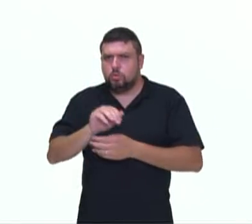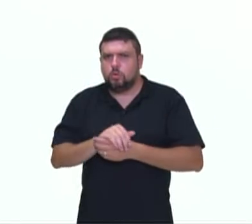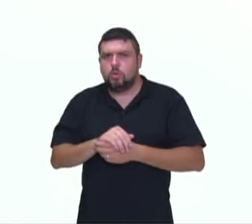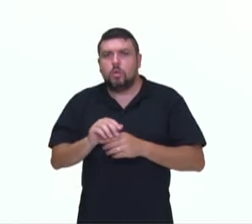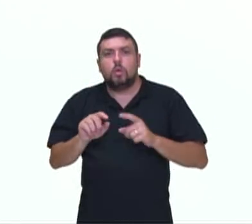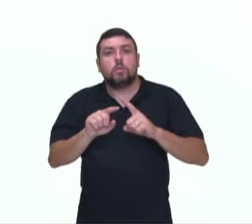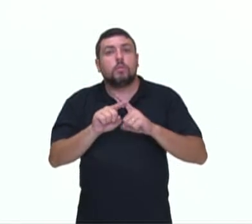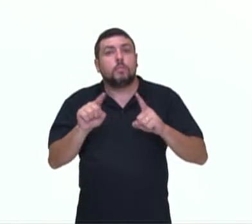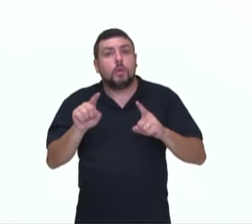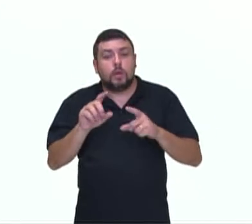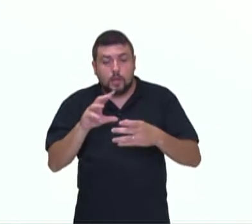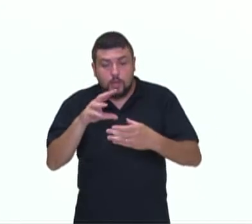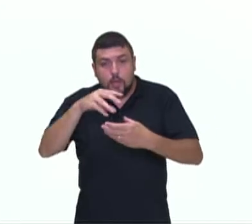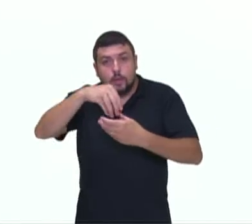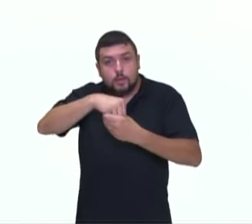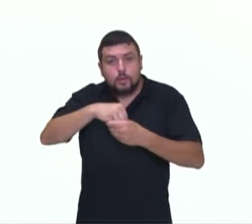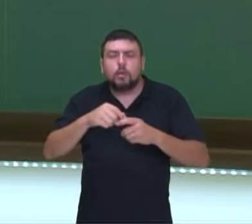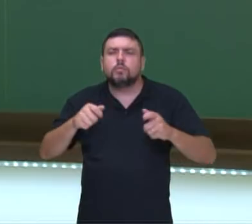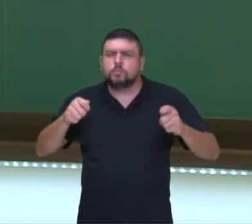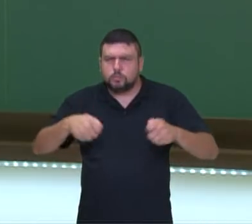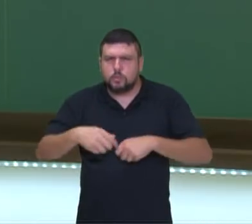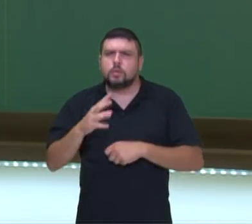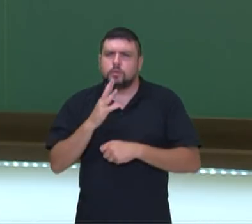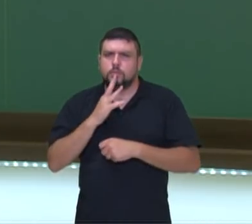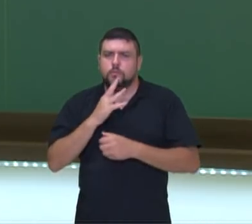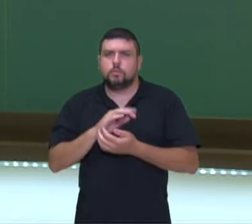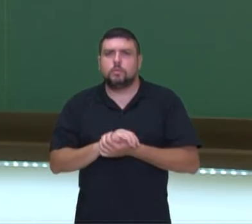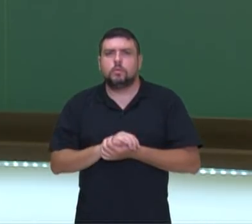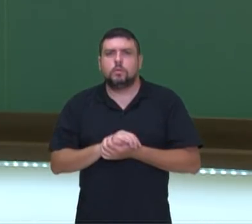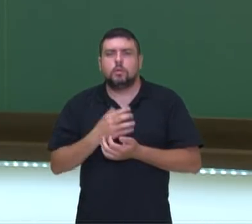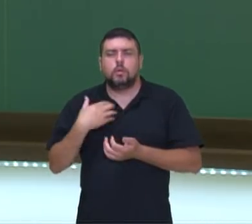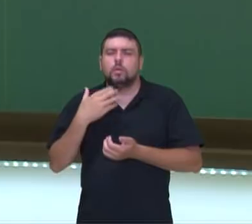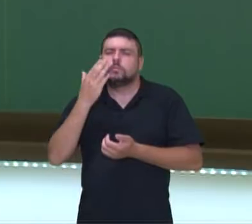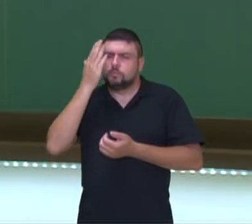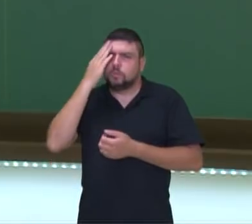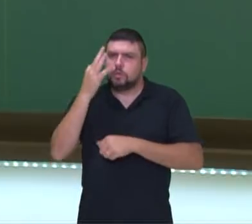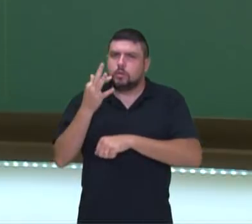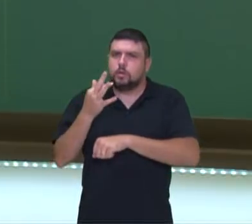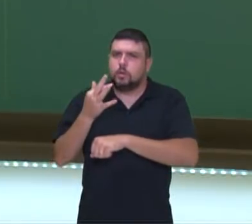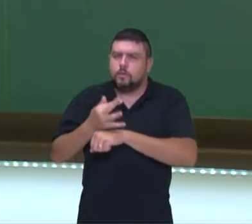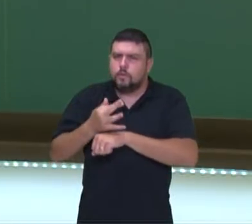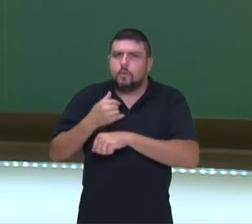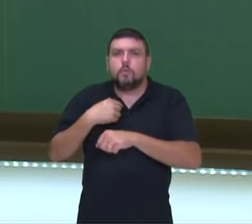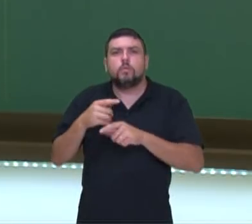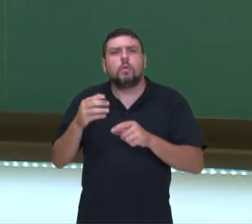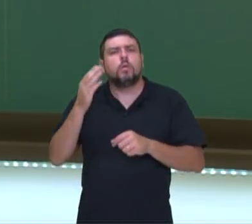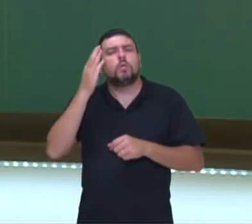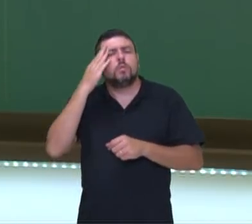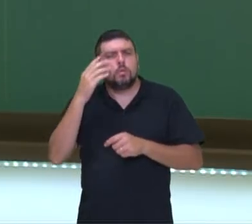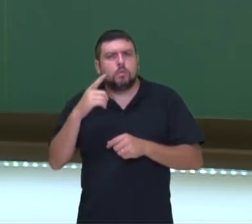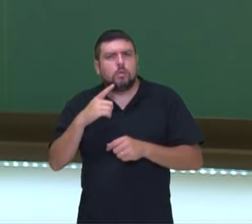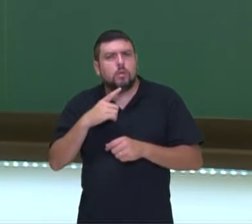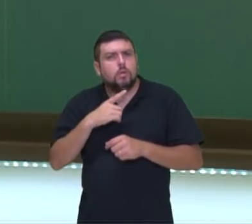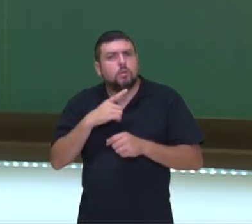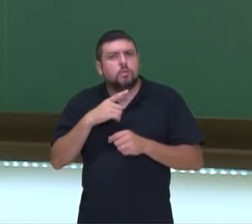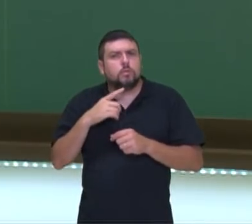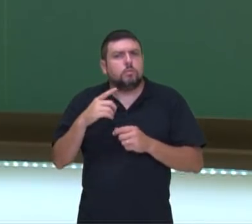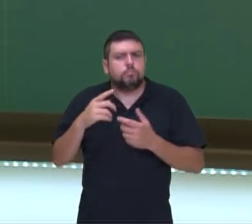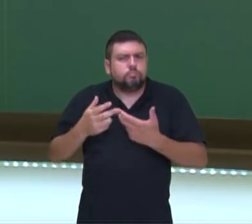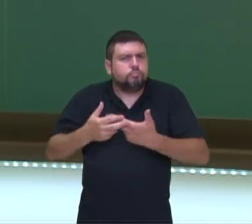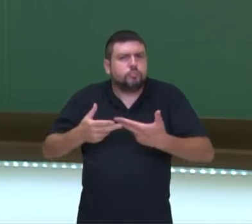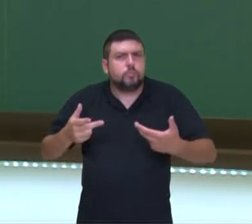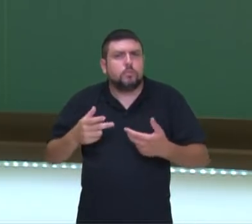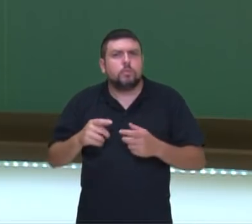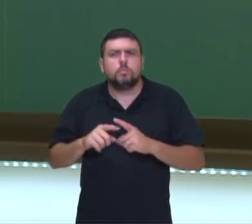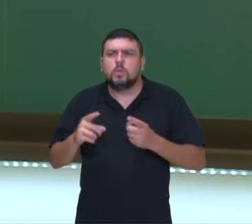Então eu posso conhecer sobre o núcleo. Eu sei que tem ferro, eu sei que tem núcleo, mas como nós sabemos isso, Fabiano, se ninguém